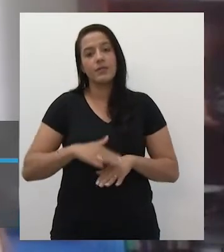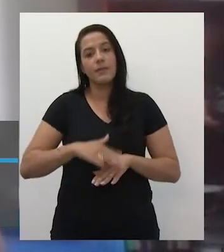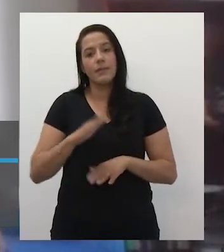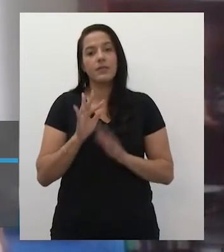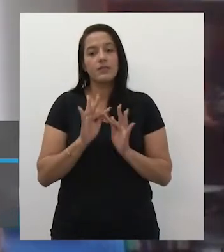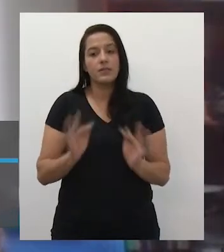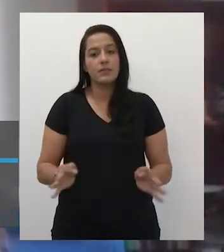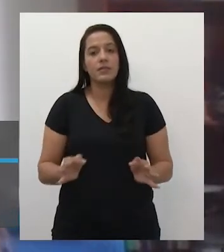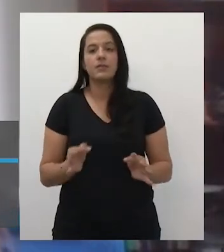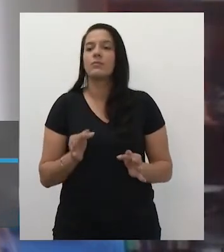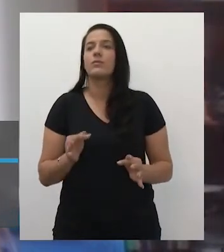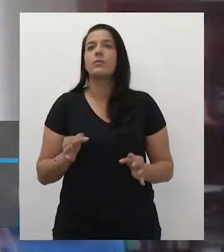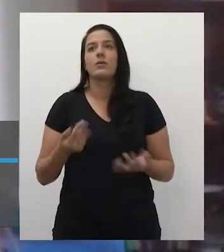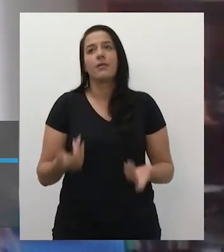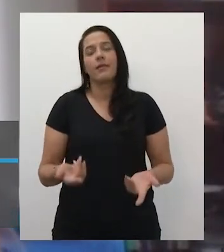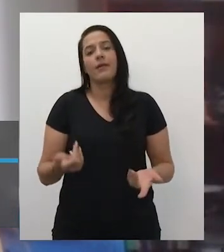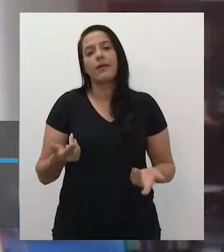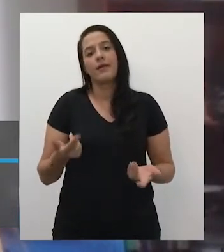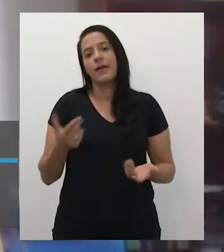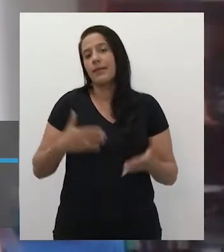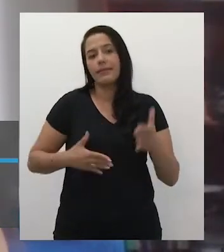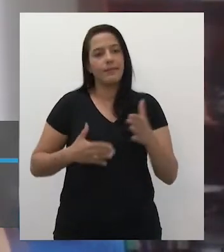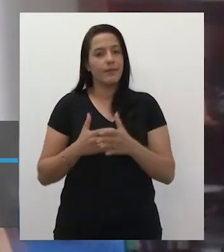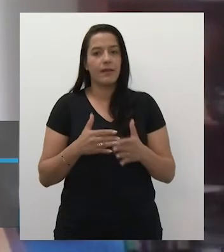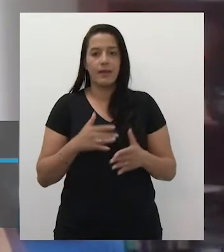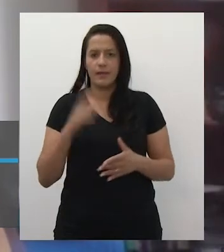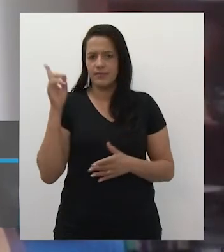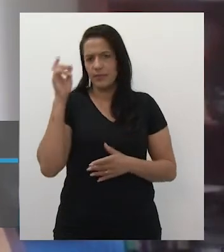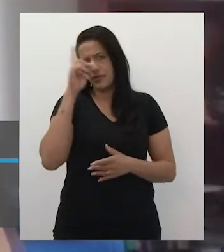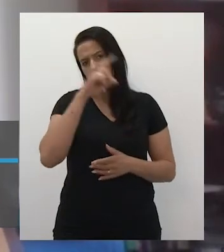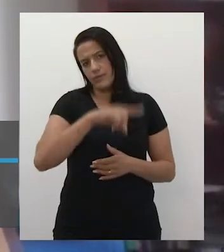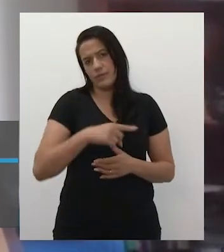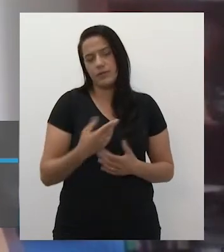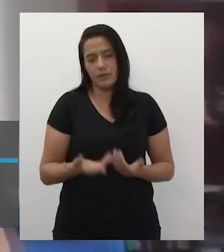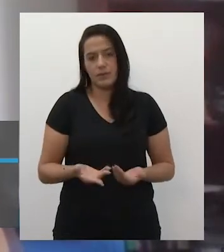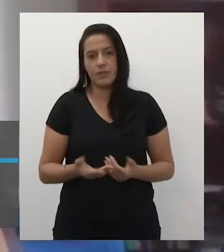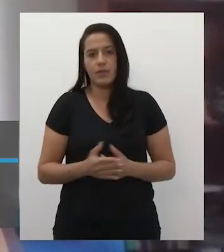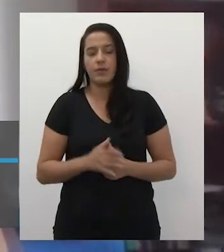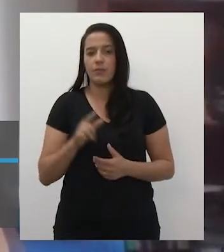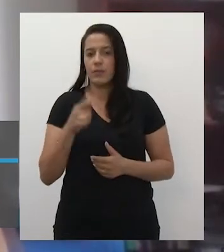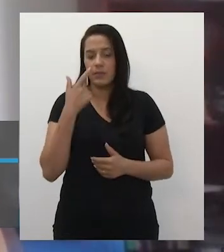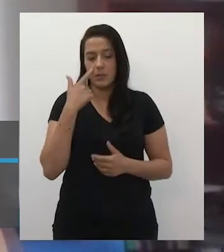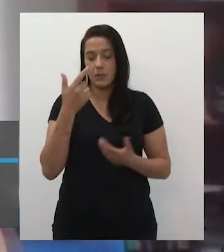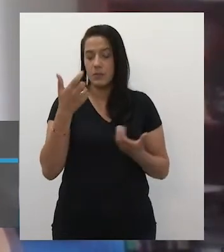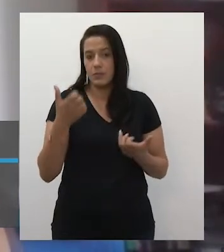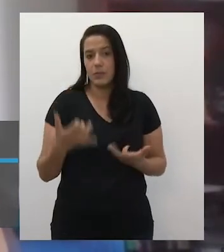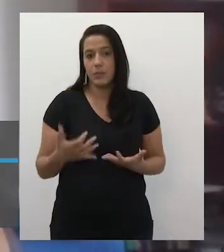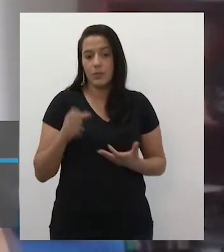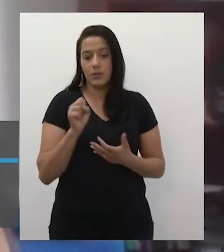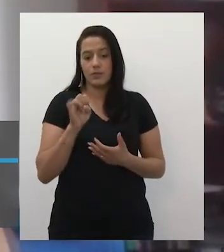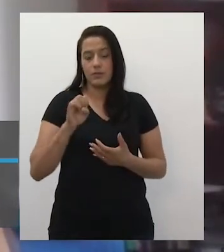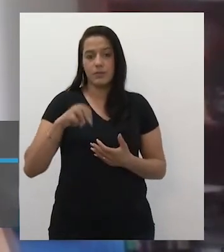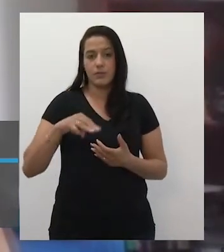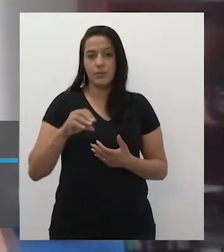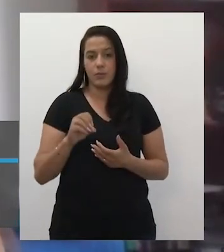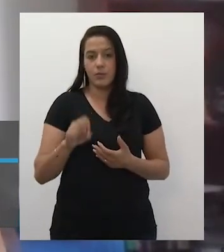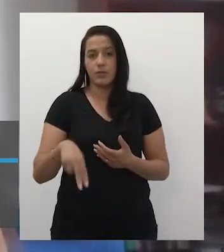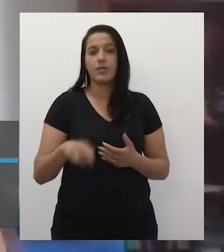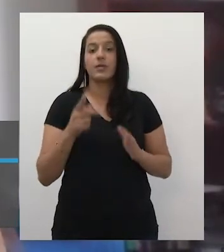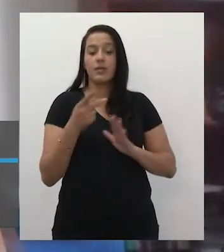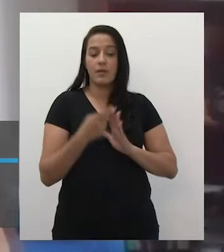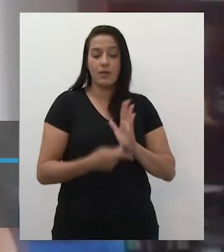o meu exercício, e aí eu consigo, por exemplo, já gestar, né, gerir esse tempo, conseguir planejar essa